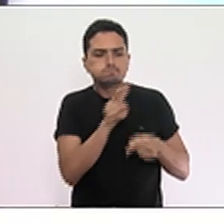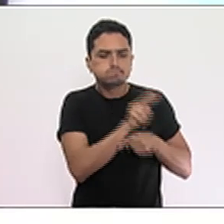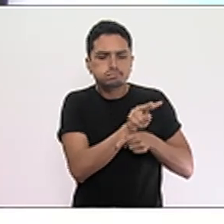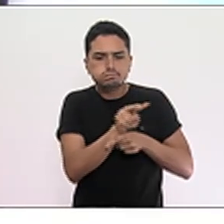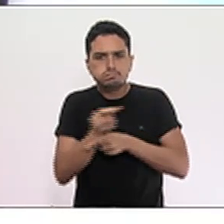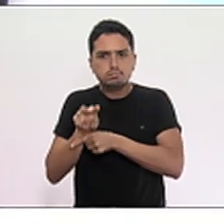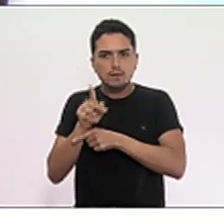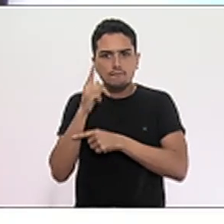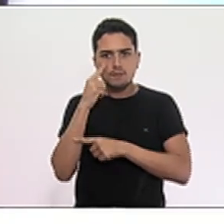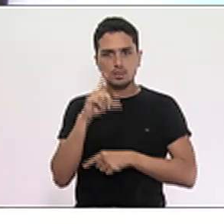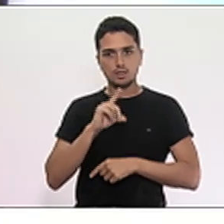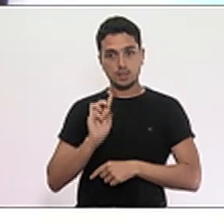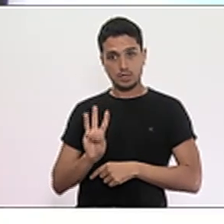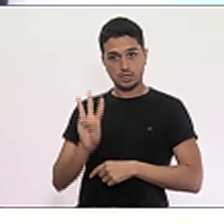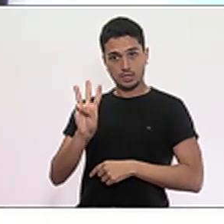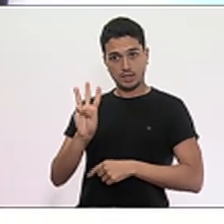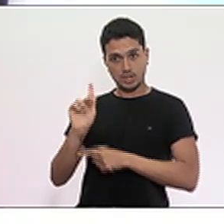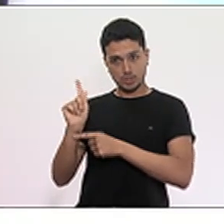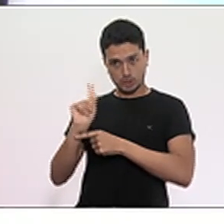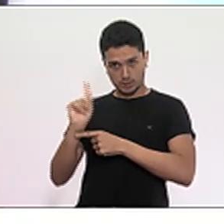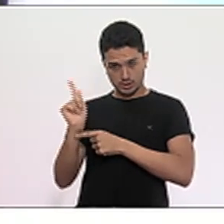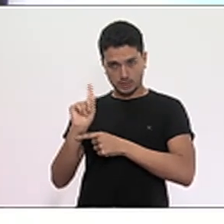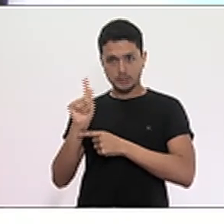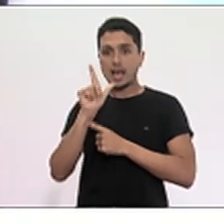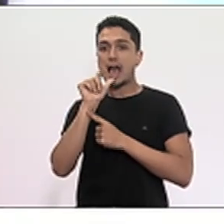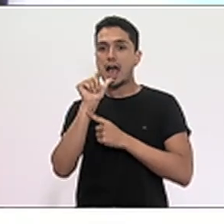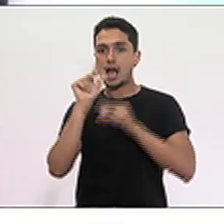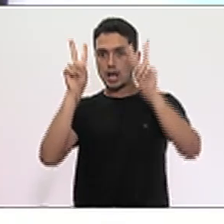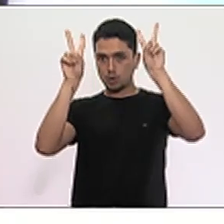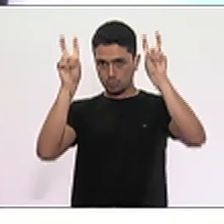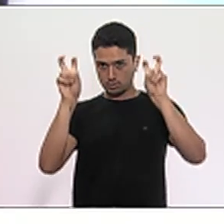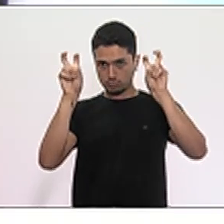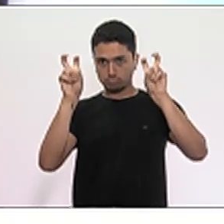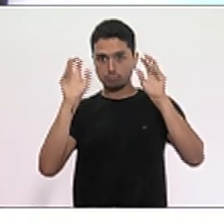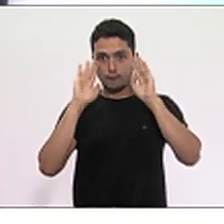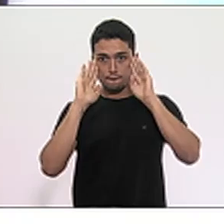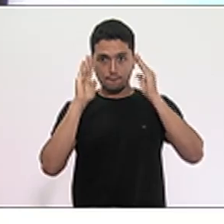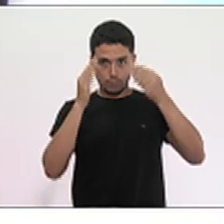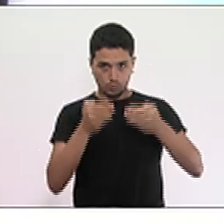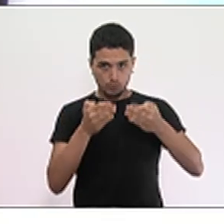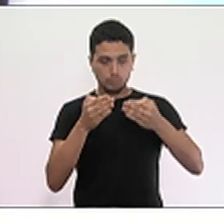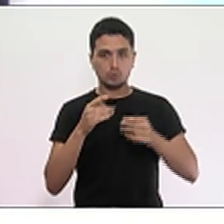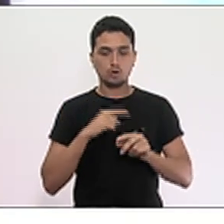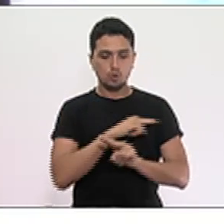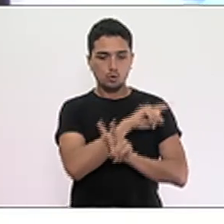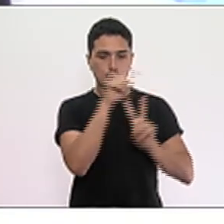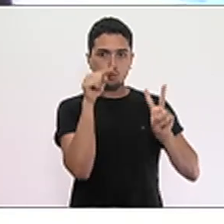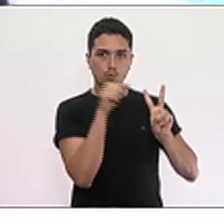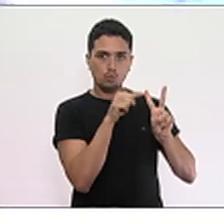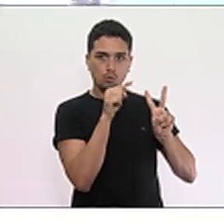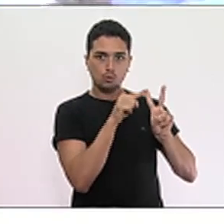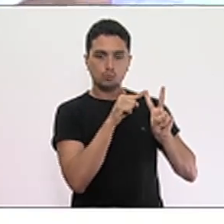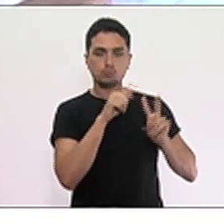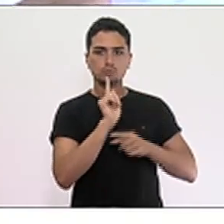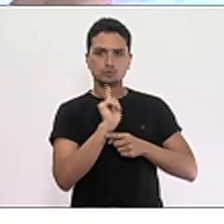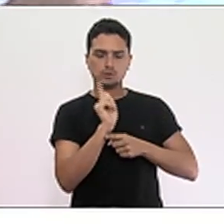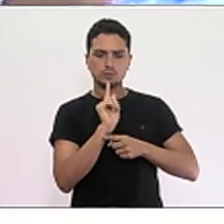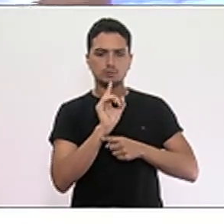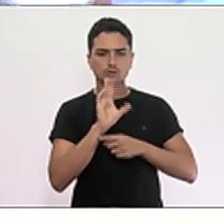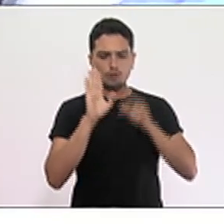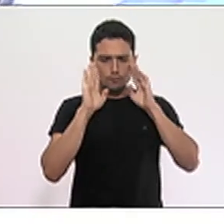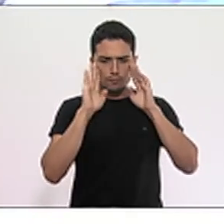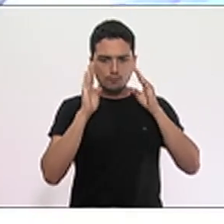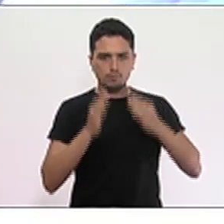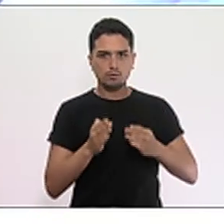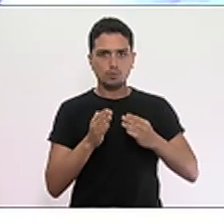gerências dedicadas ao tema água, uma gerência dedicada só aos instrumentos de recursos hídricos, ou seja, todos